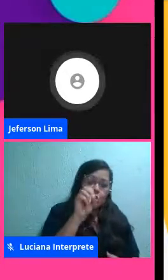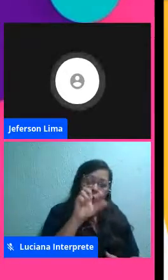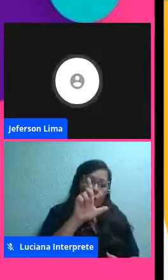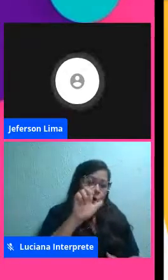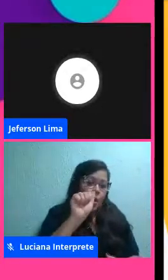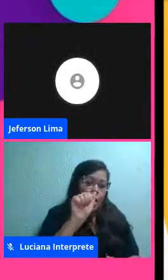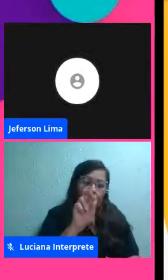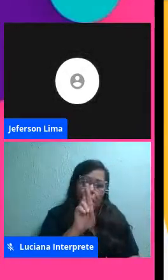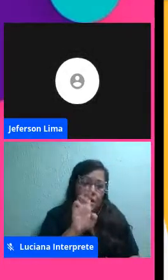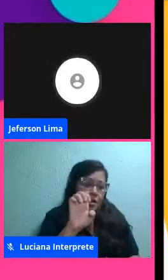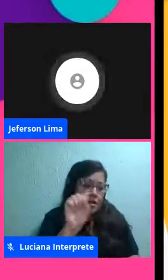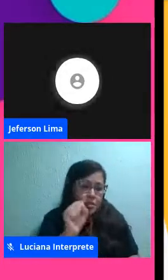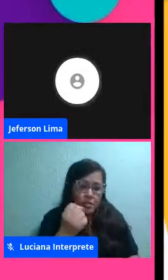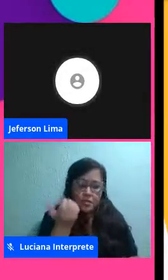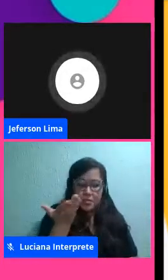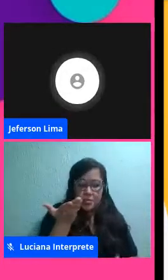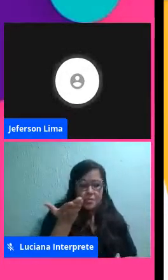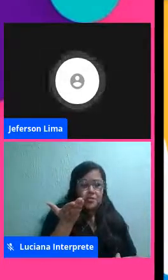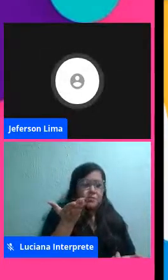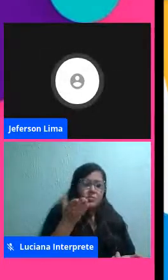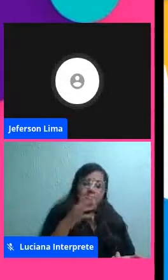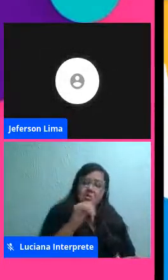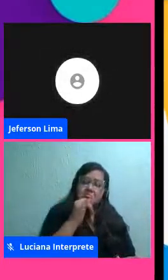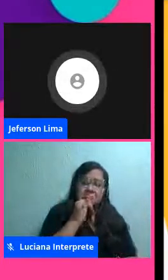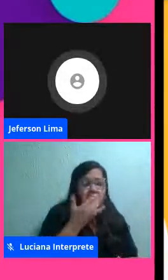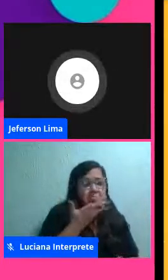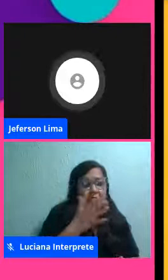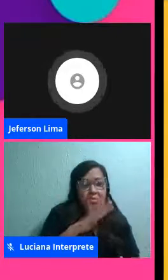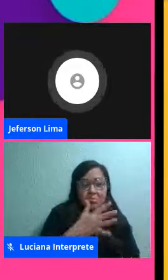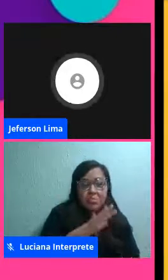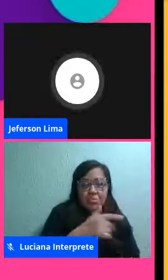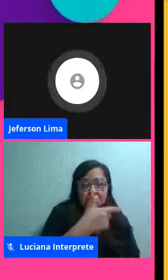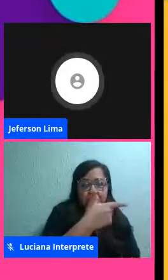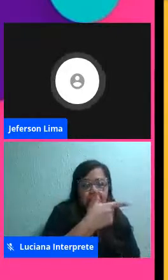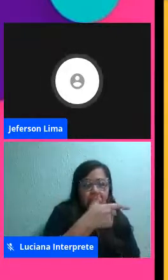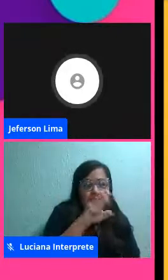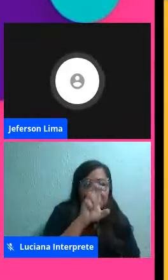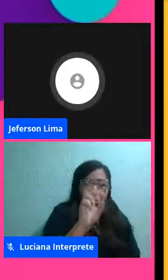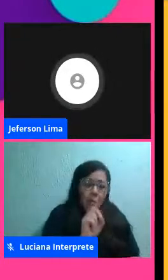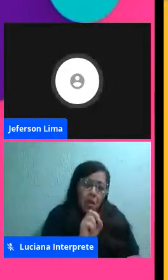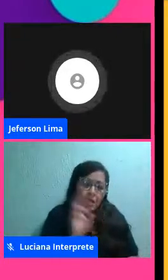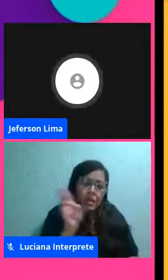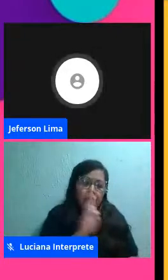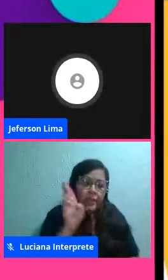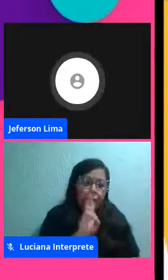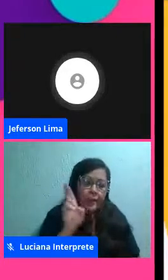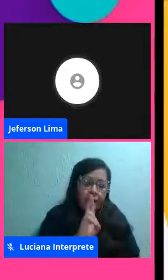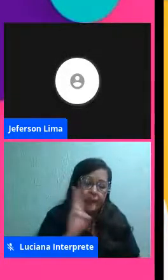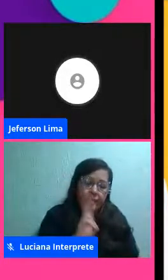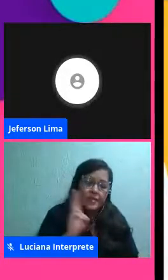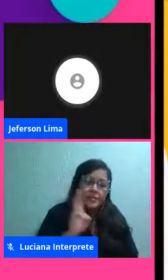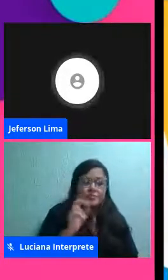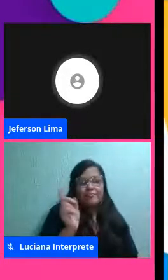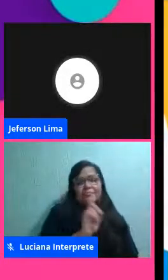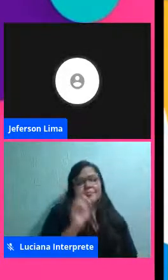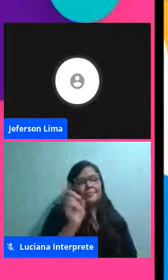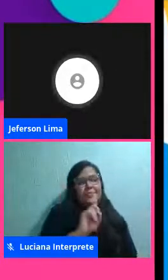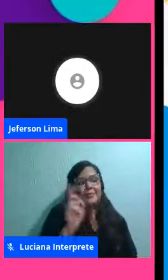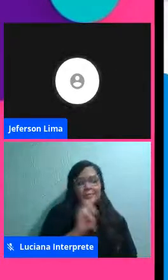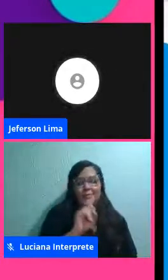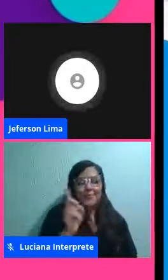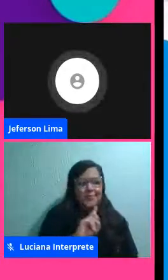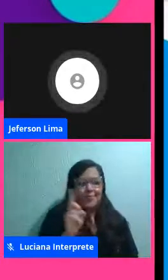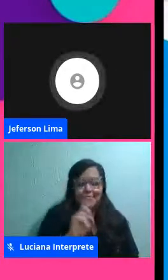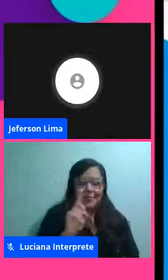dão R$ 250. Não, a gente quer criar aplicações que se mantenham com esse nome bonitinho aqui que está no cantinho, que é free, gratuito,